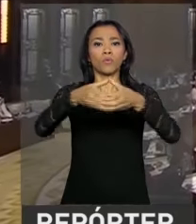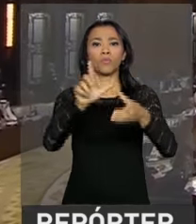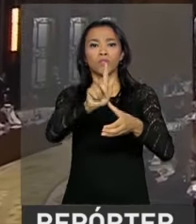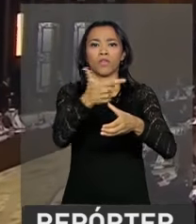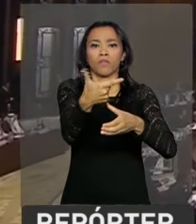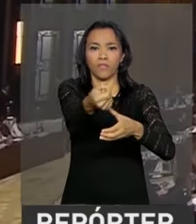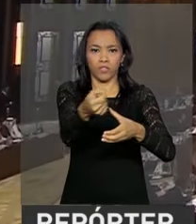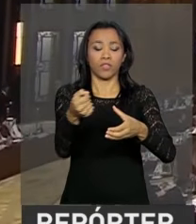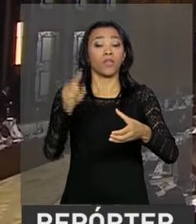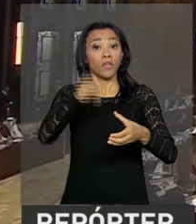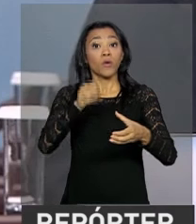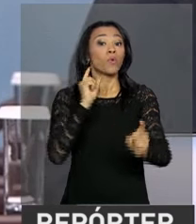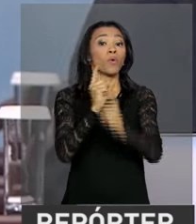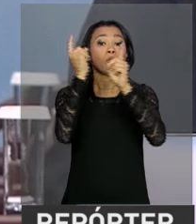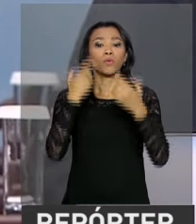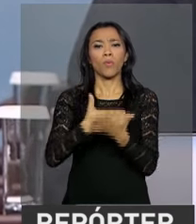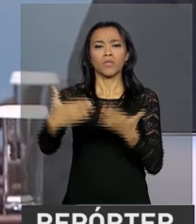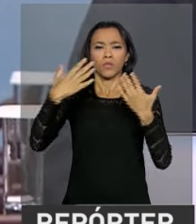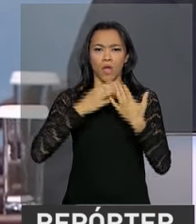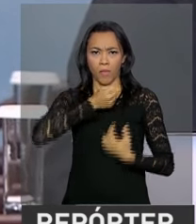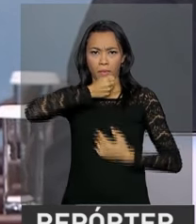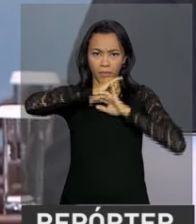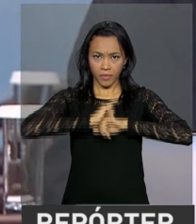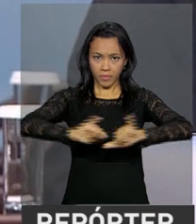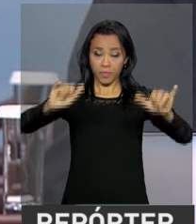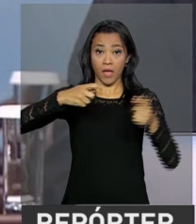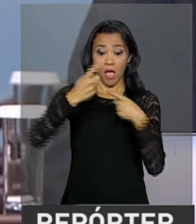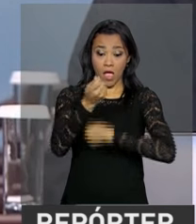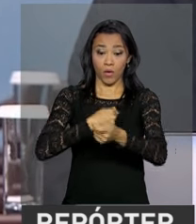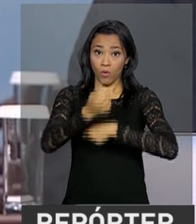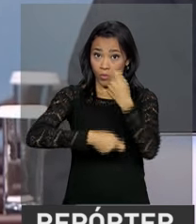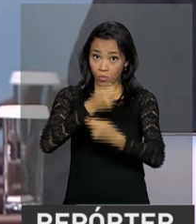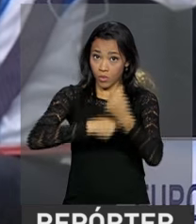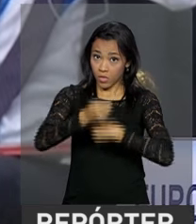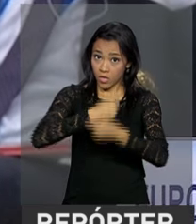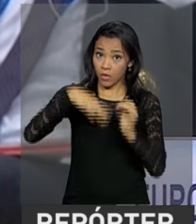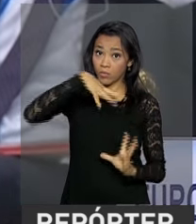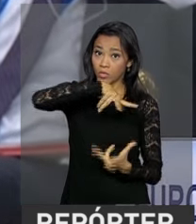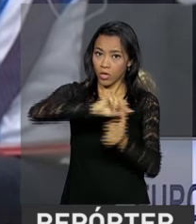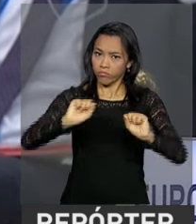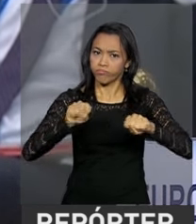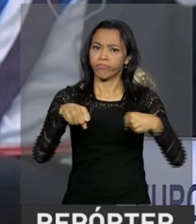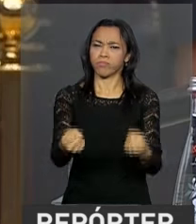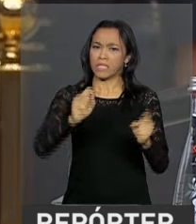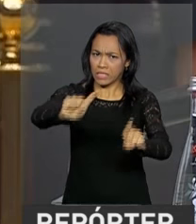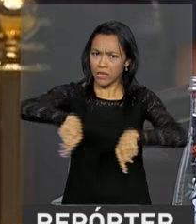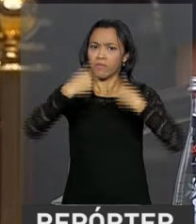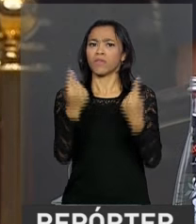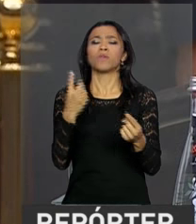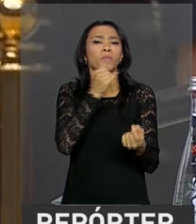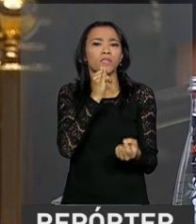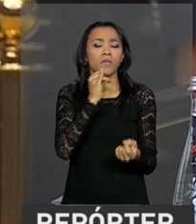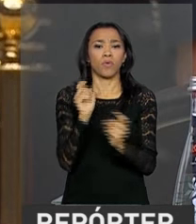O encontro começou com uma mensagem de Xi Jinping. A economia mundial se recupera, mas há desafios como o crescimento